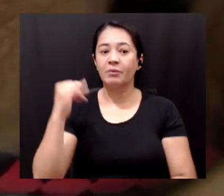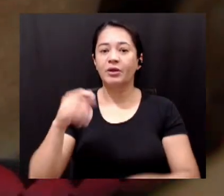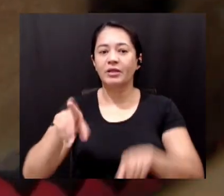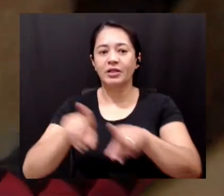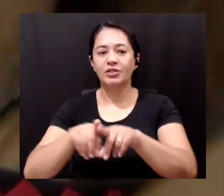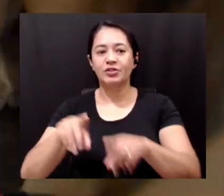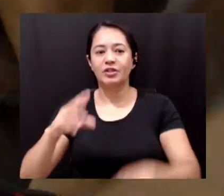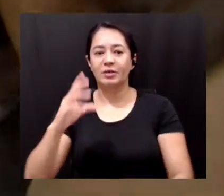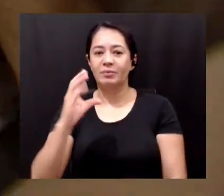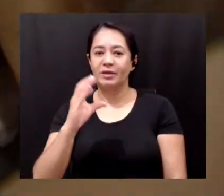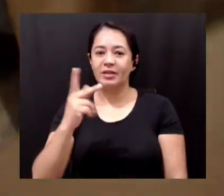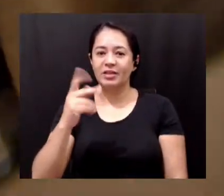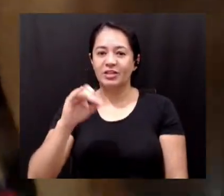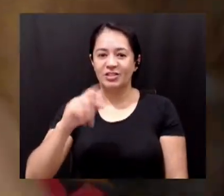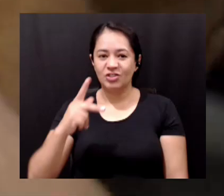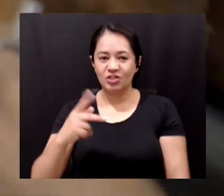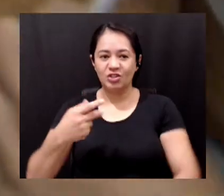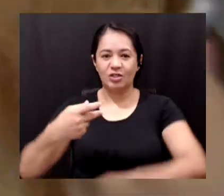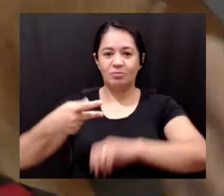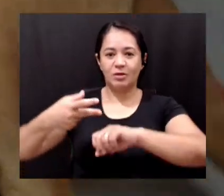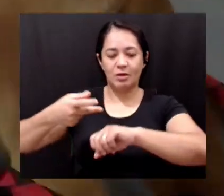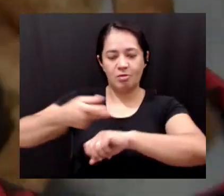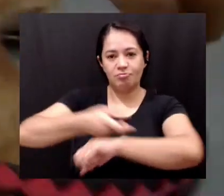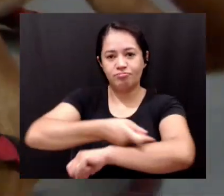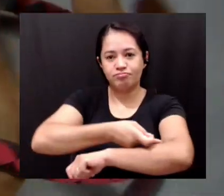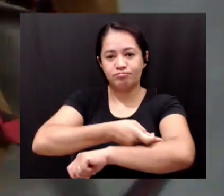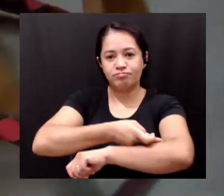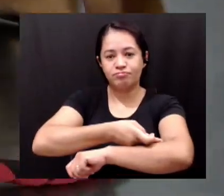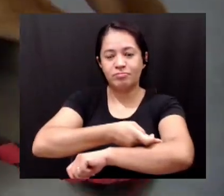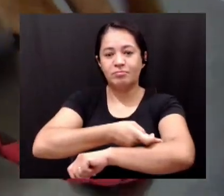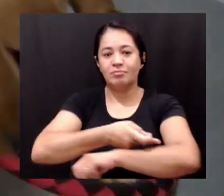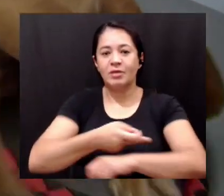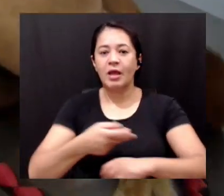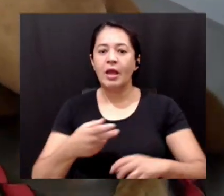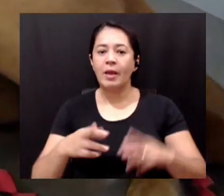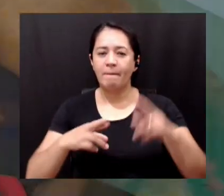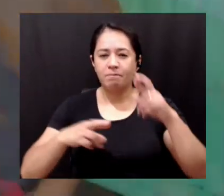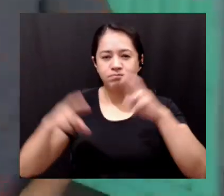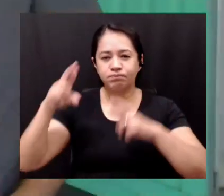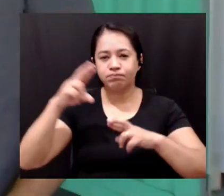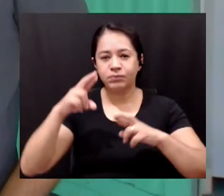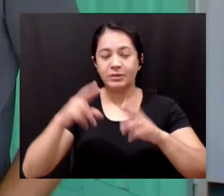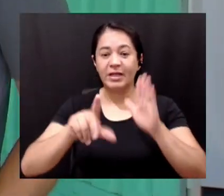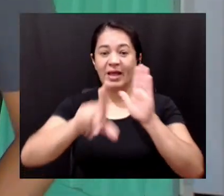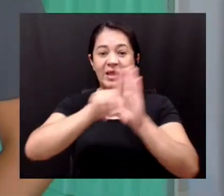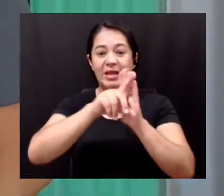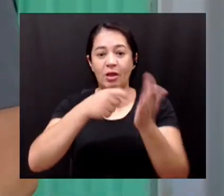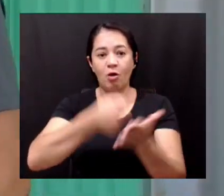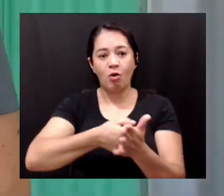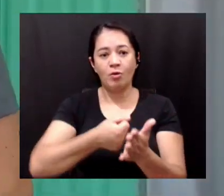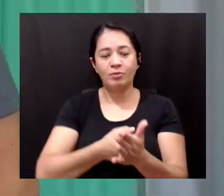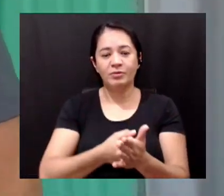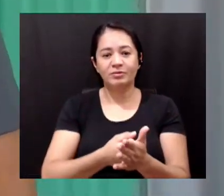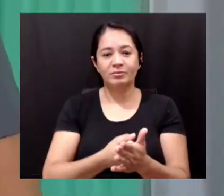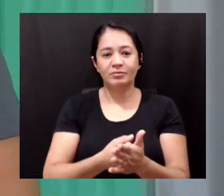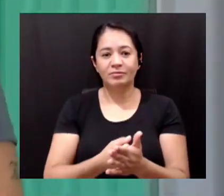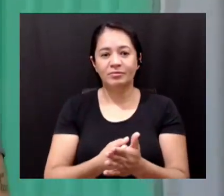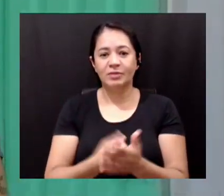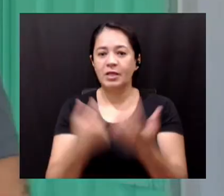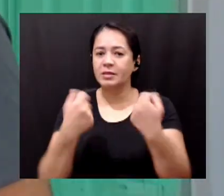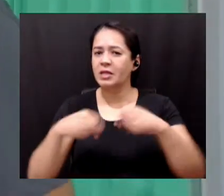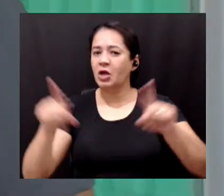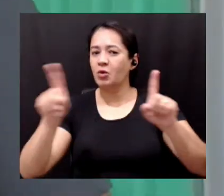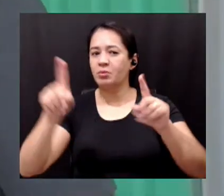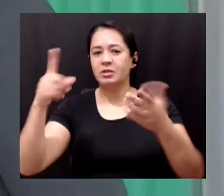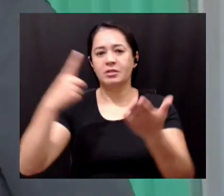microchipagem, tá bom? É muito importante para rastreamento, é obrigatório por lei, inclusive, tá? E não precisa de agendamento, é só chegar